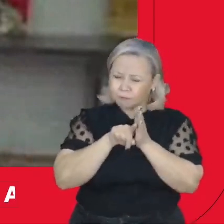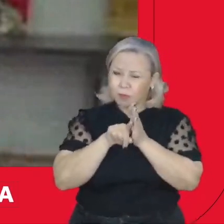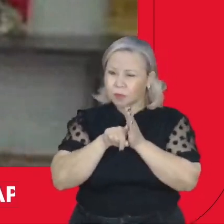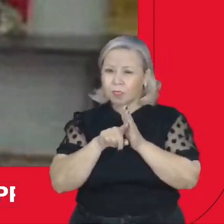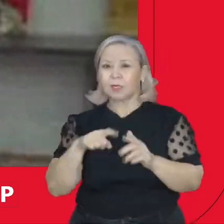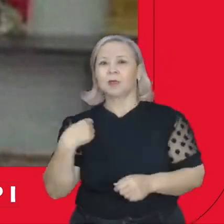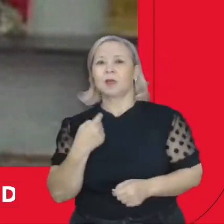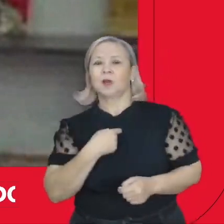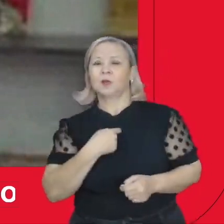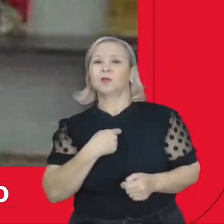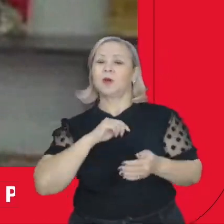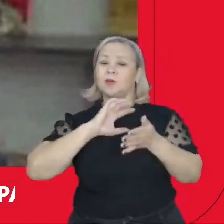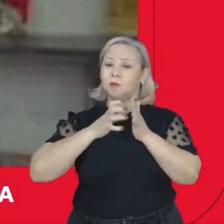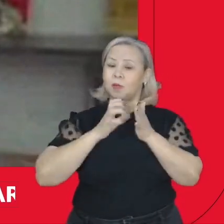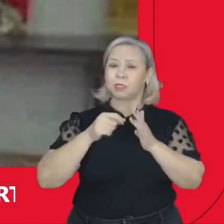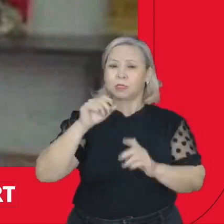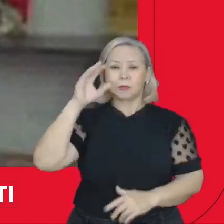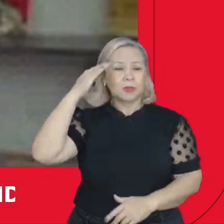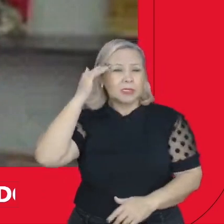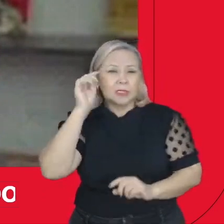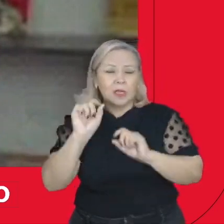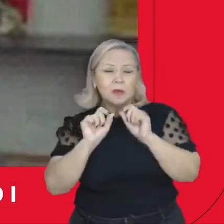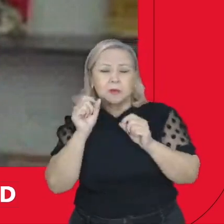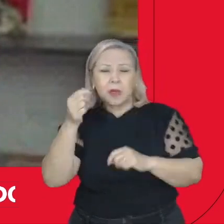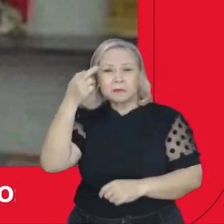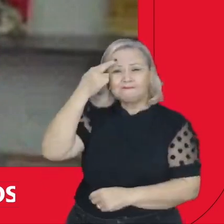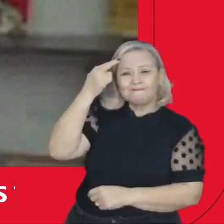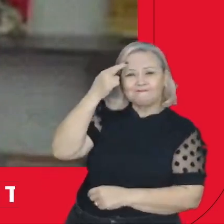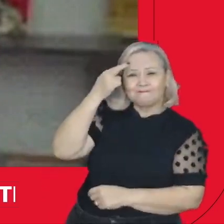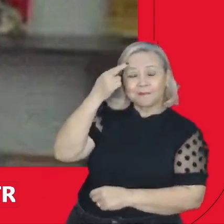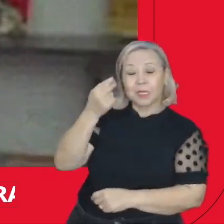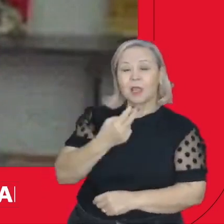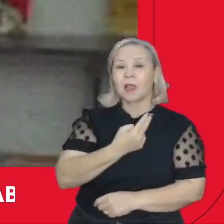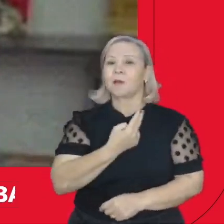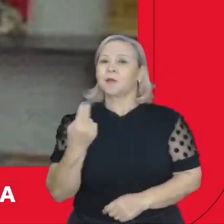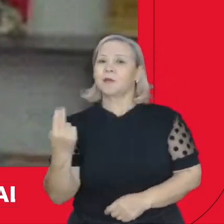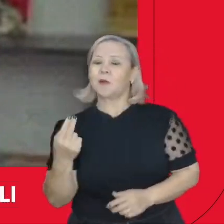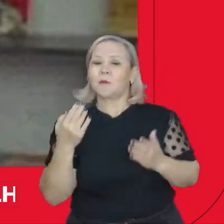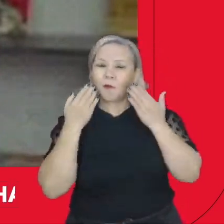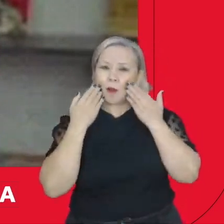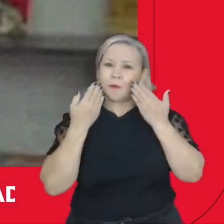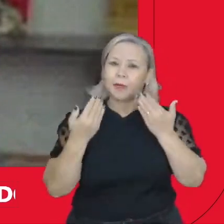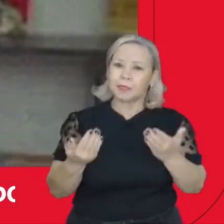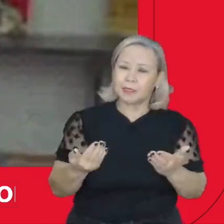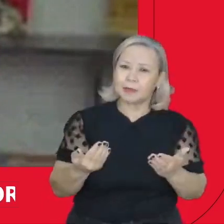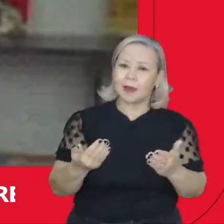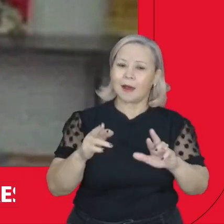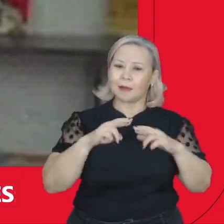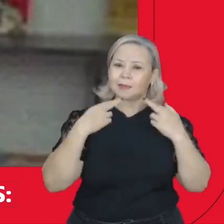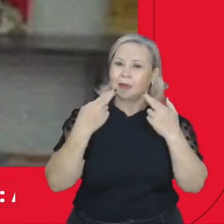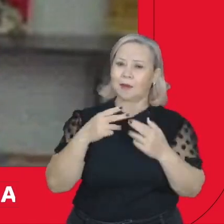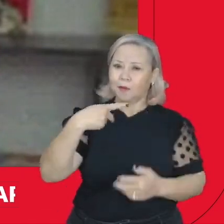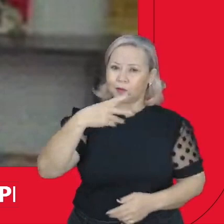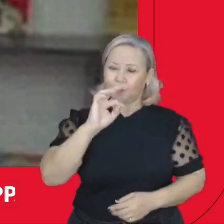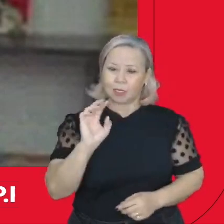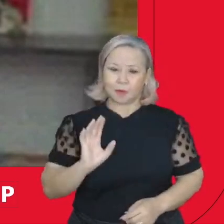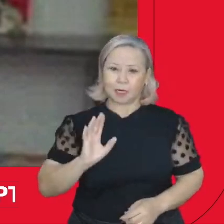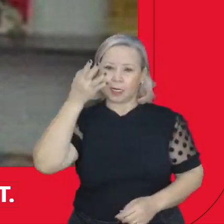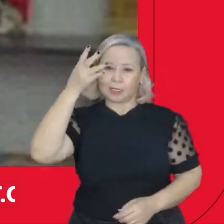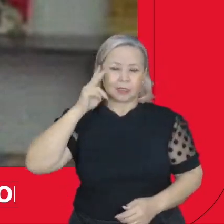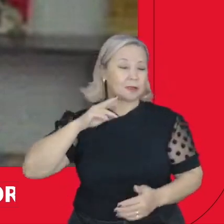por essas lideranças, pelo Tarso Genro, pelo Olívio Dutra, pelo senador Paulo Paim, pela unanimidade da nossa bancada estadual e a nossa bancada